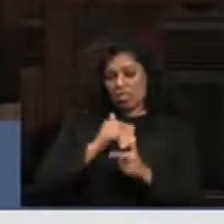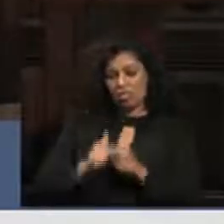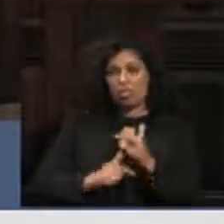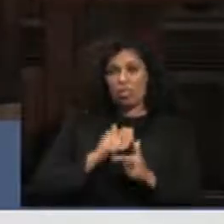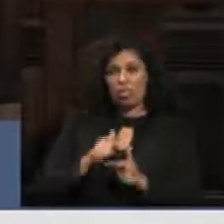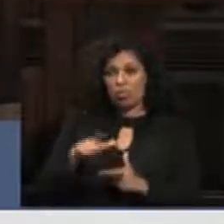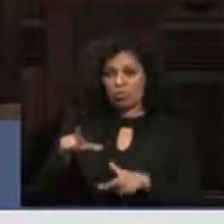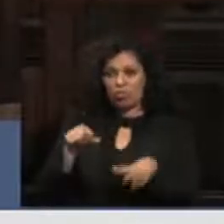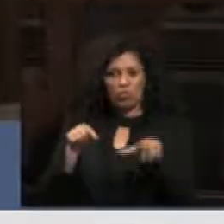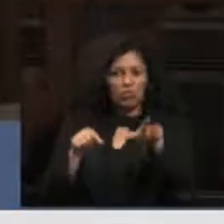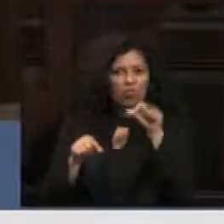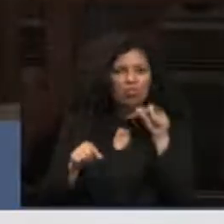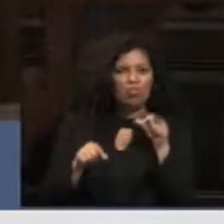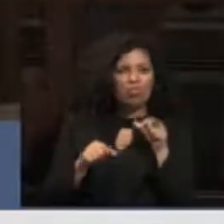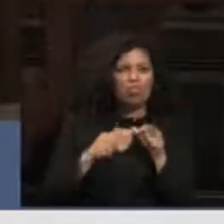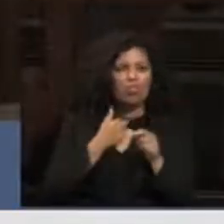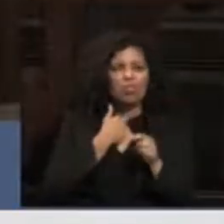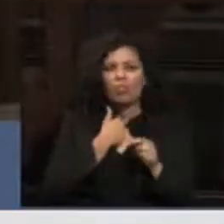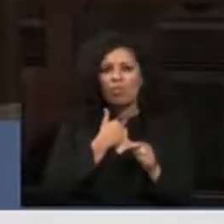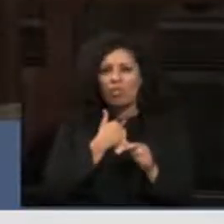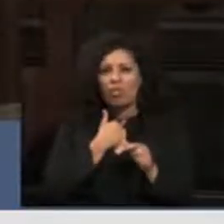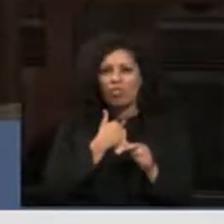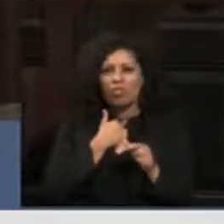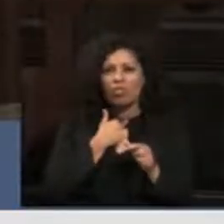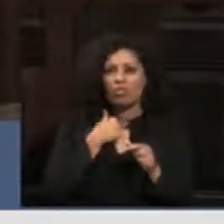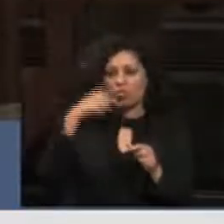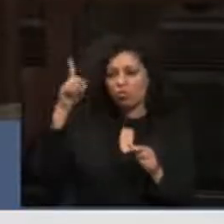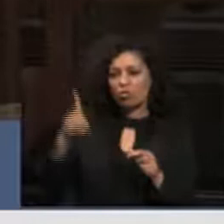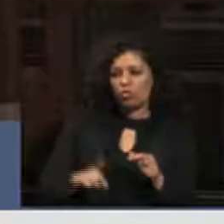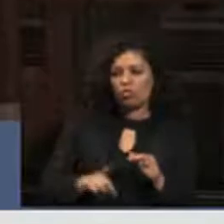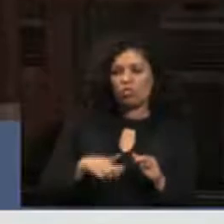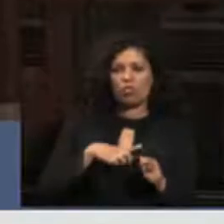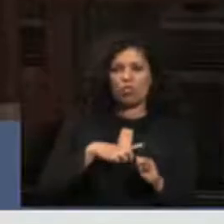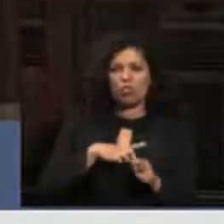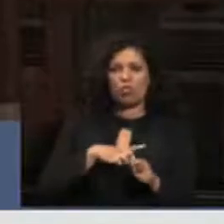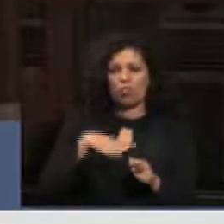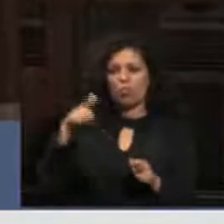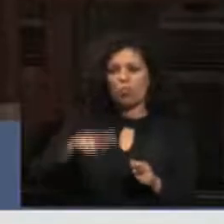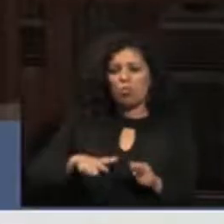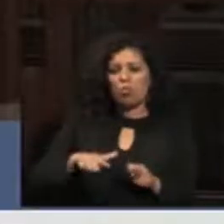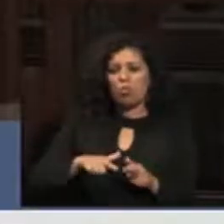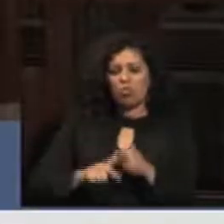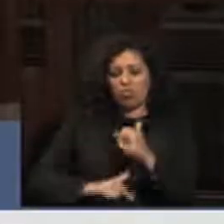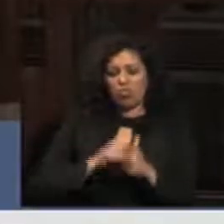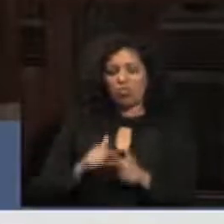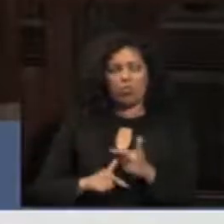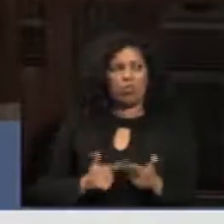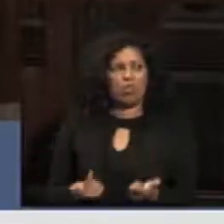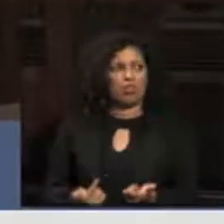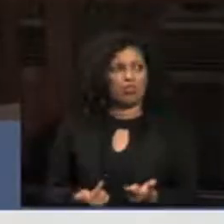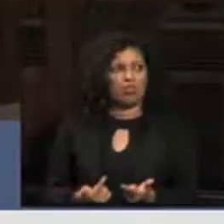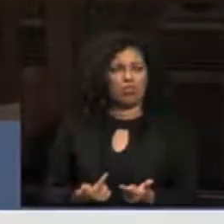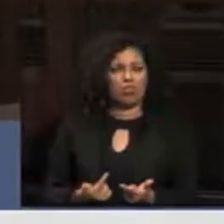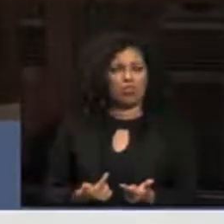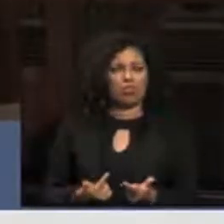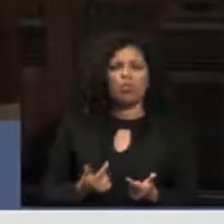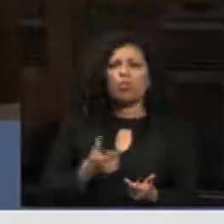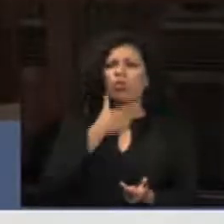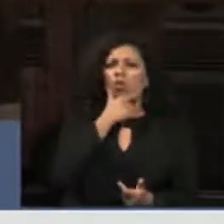escolher entre mais direitos ou mais empregos. que Bolsonaro quer dizer com